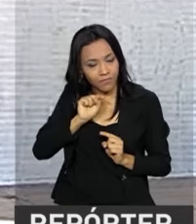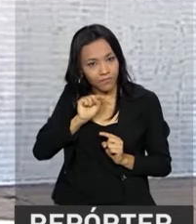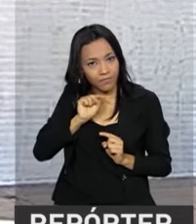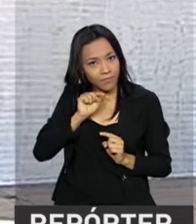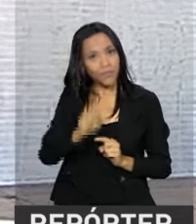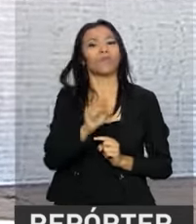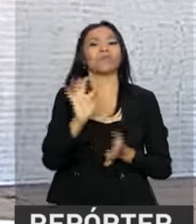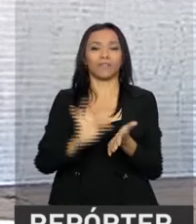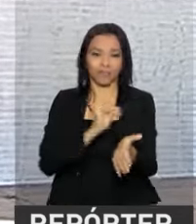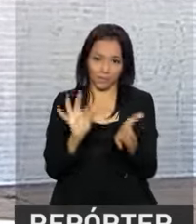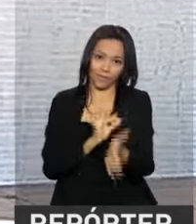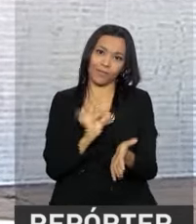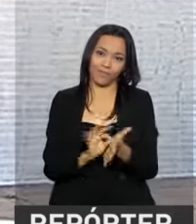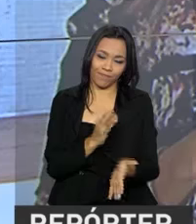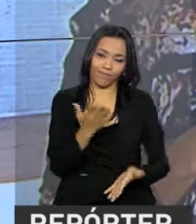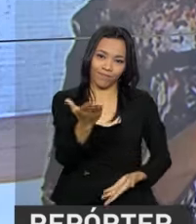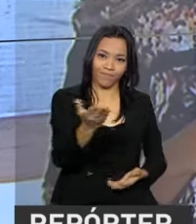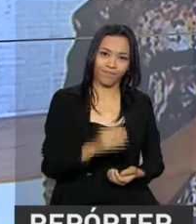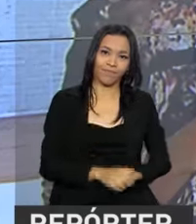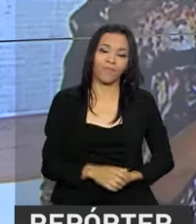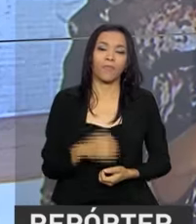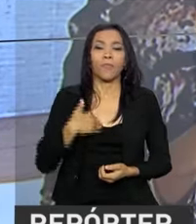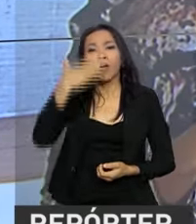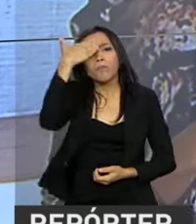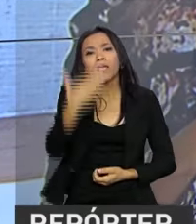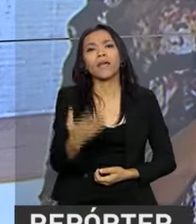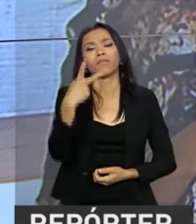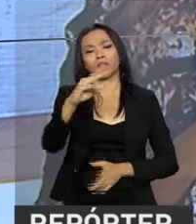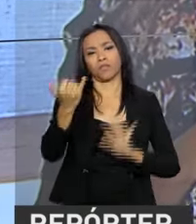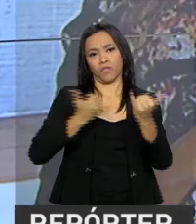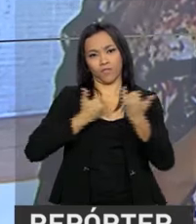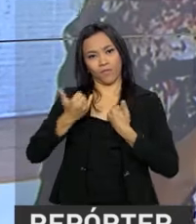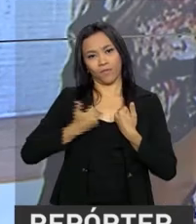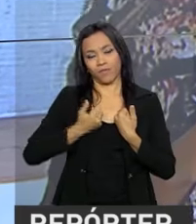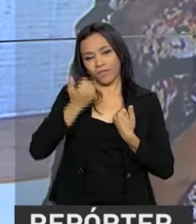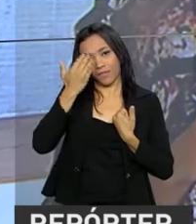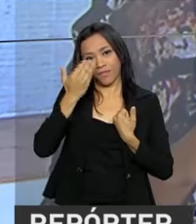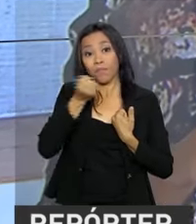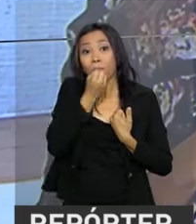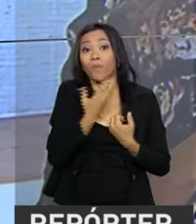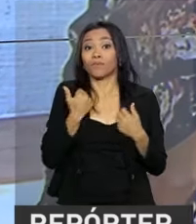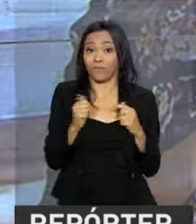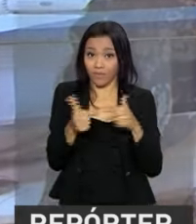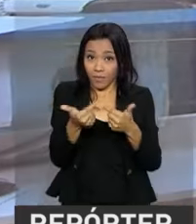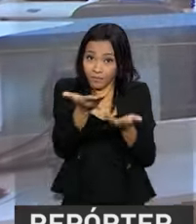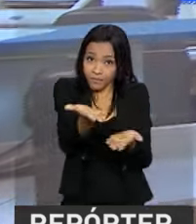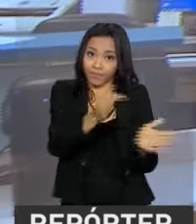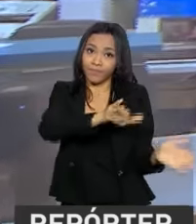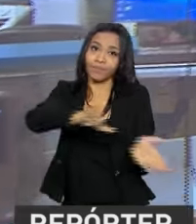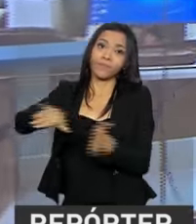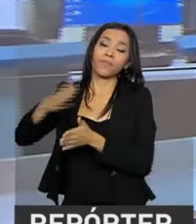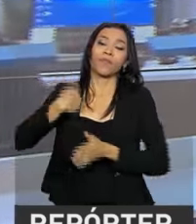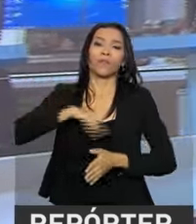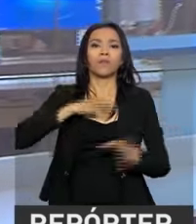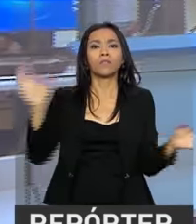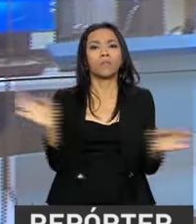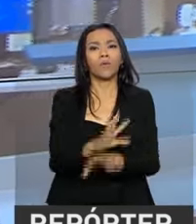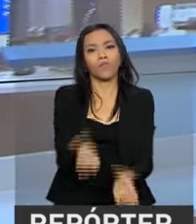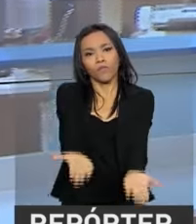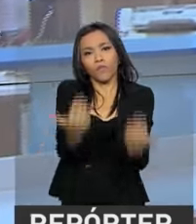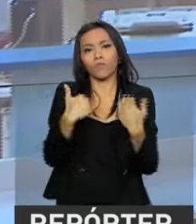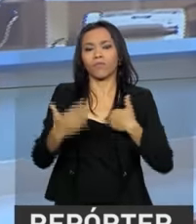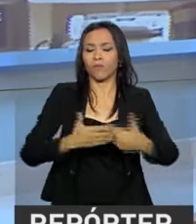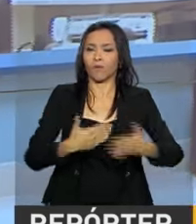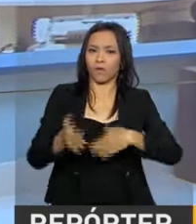400.000 inscritos. José Luiz, obrigado, Gabriela, pelas informações. Bom trabalho para você. E a gente fica por aqui. Voltamos